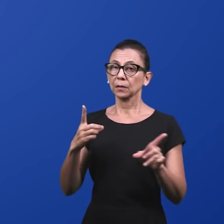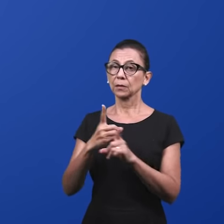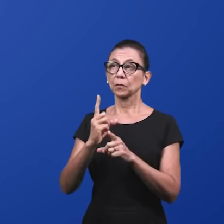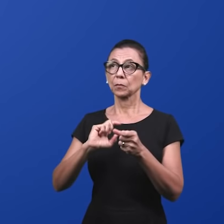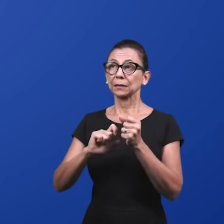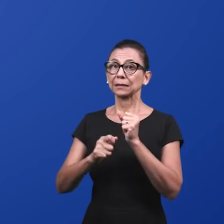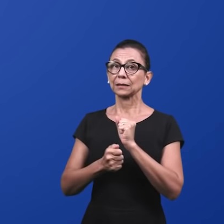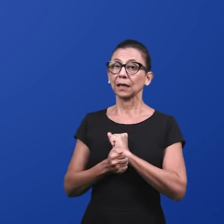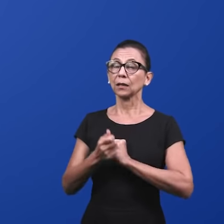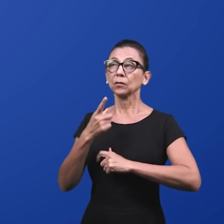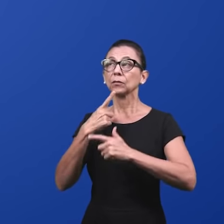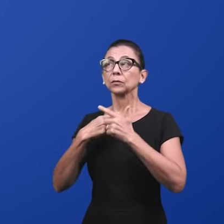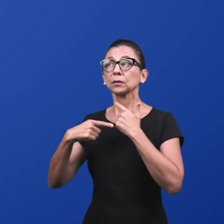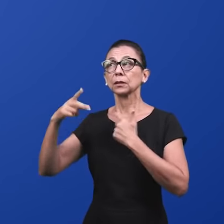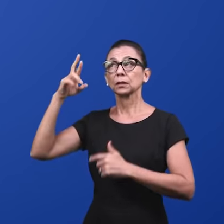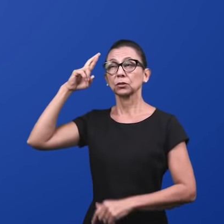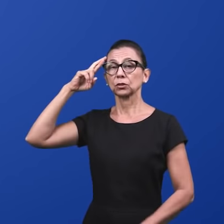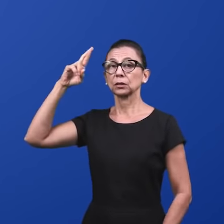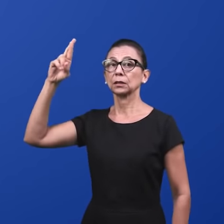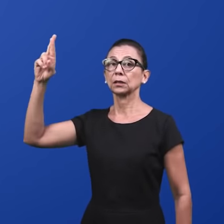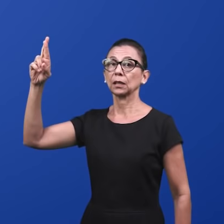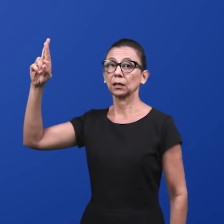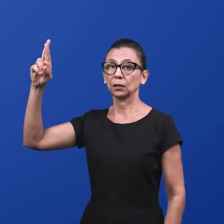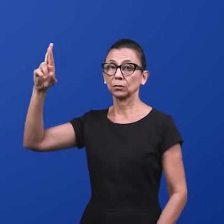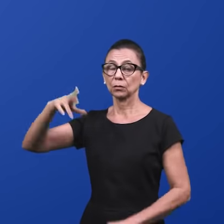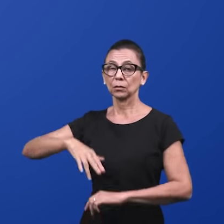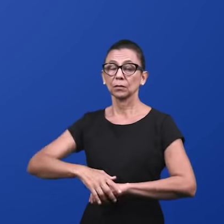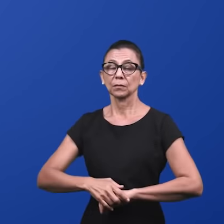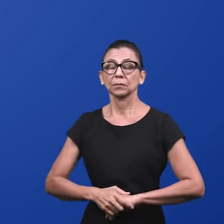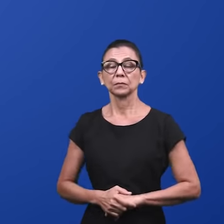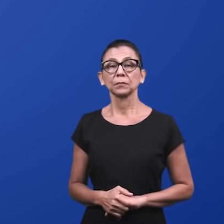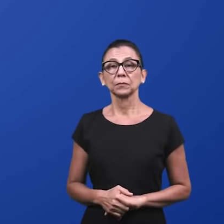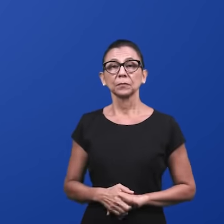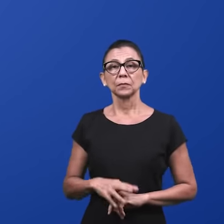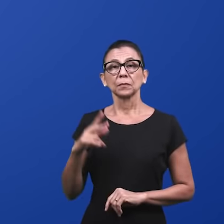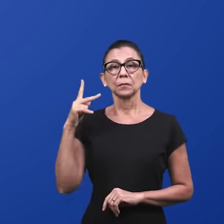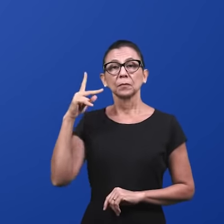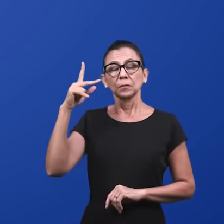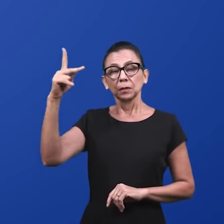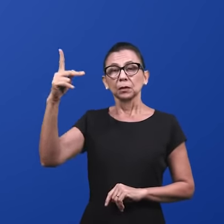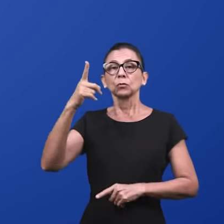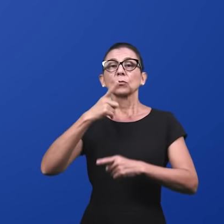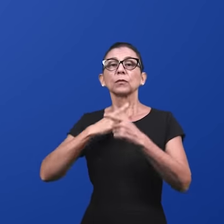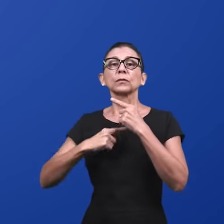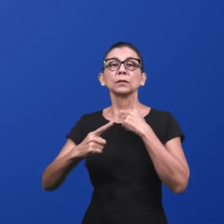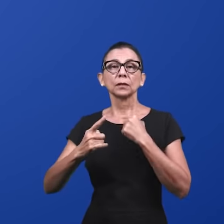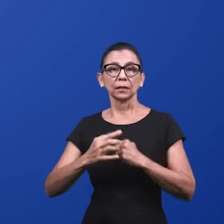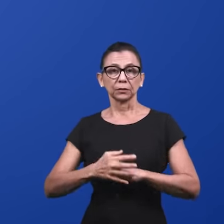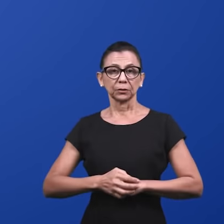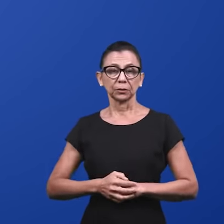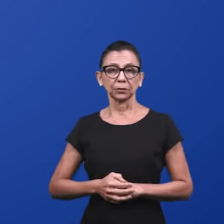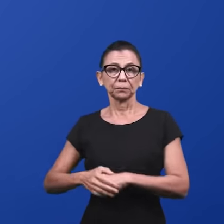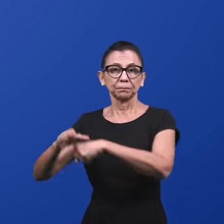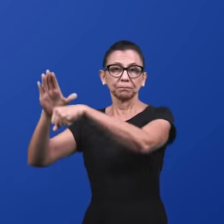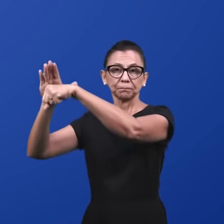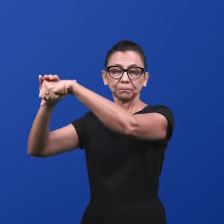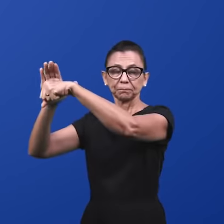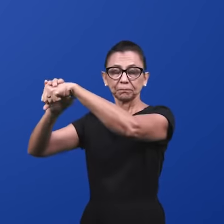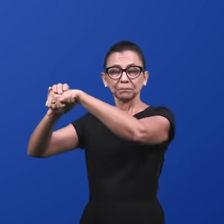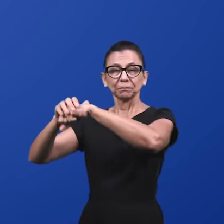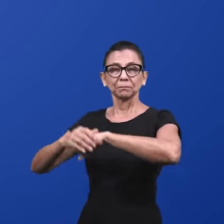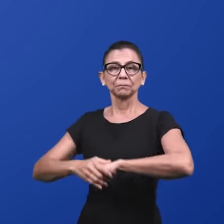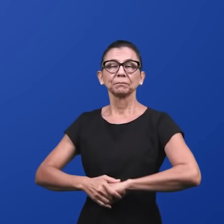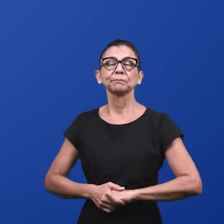Descobrindo-nos o mistério da sua vontade, segundo o seu beneplácito, que propusera em si mesmo. Então é a